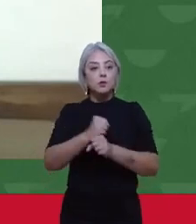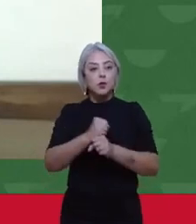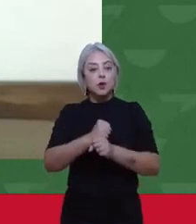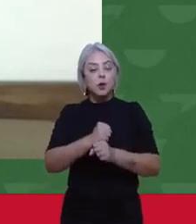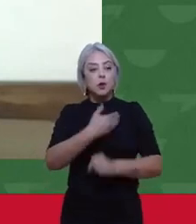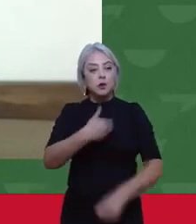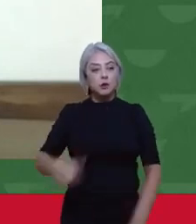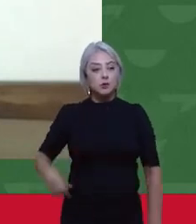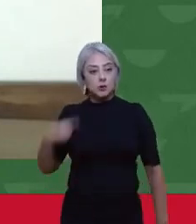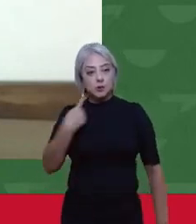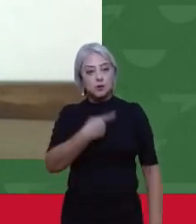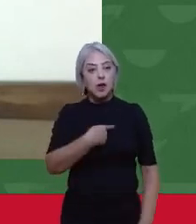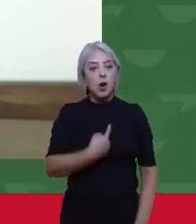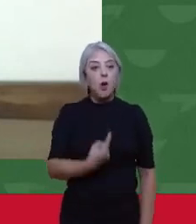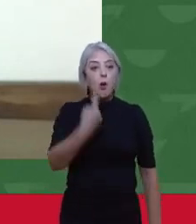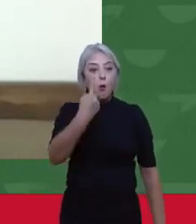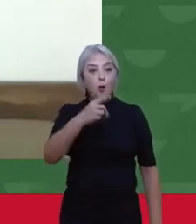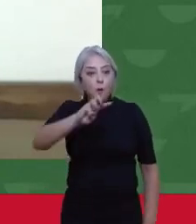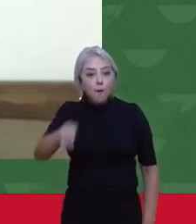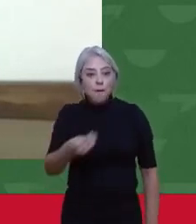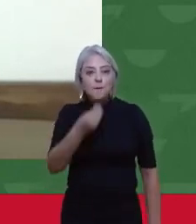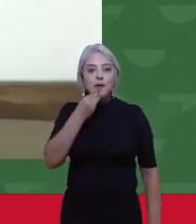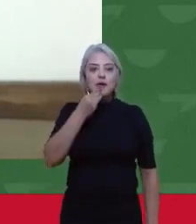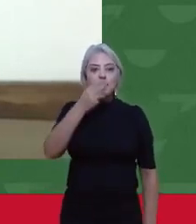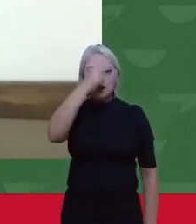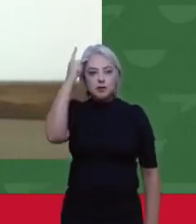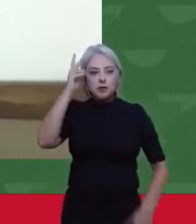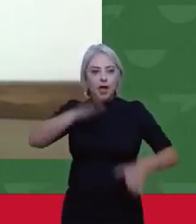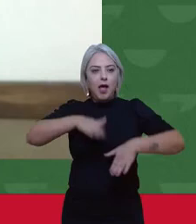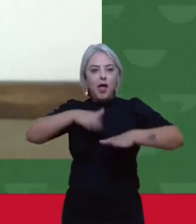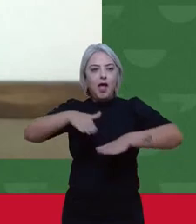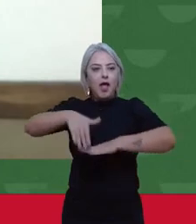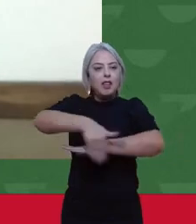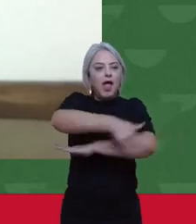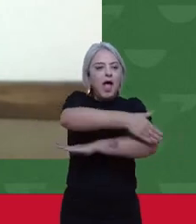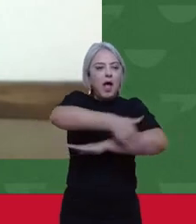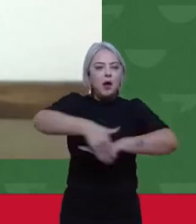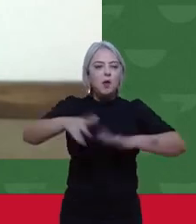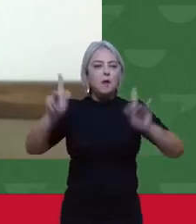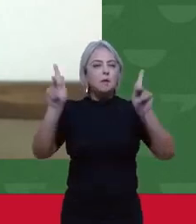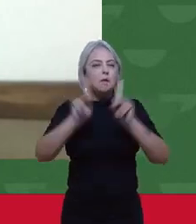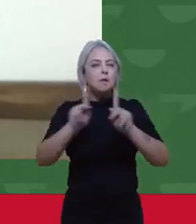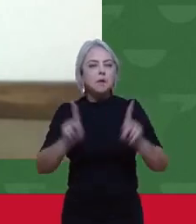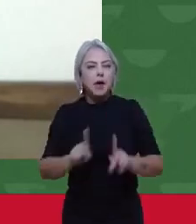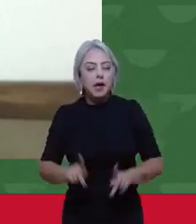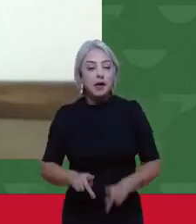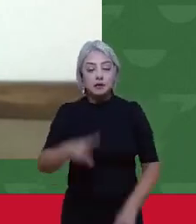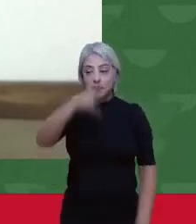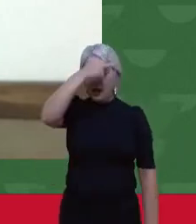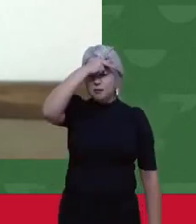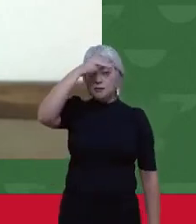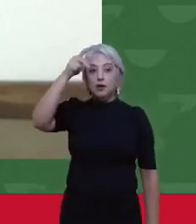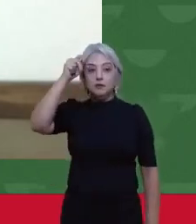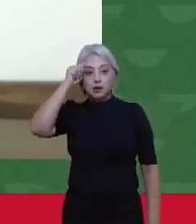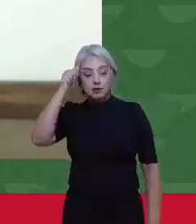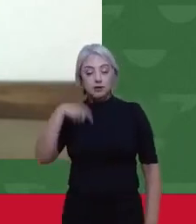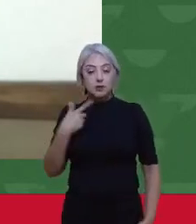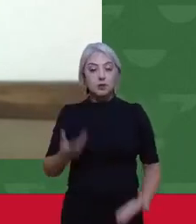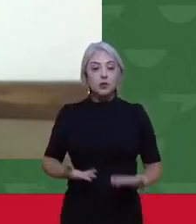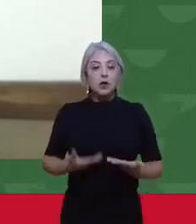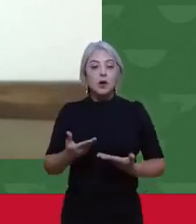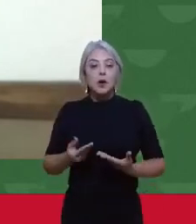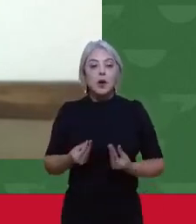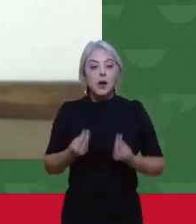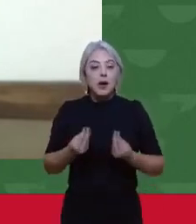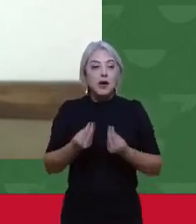nosso governo, 1 milhão de pessoas na rua na santa paz, ou seja, a prefeitura servia